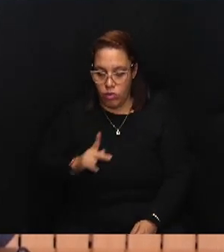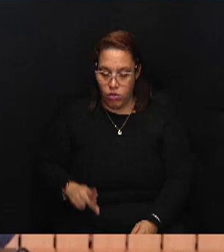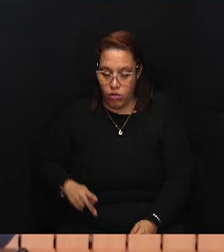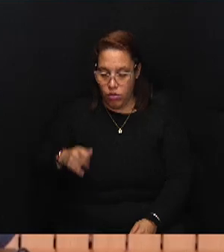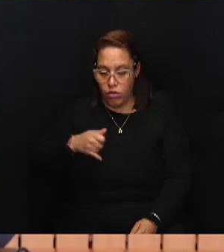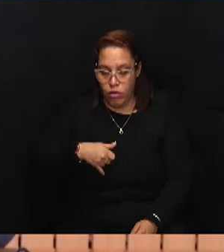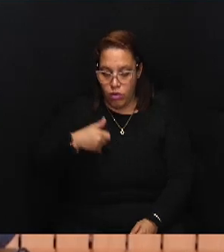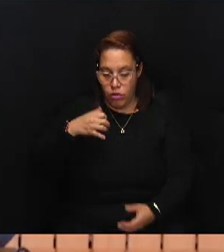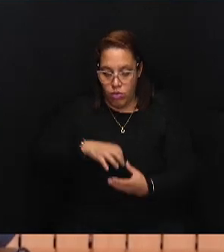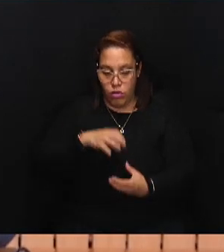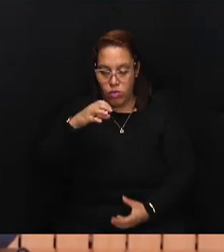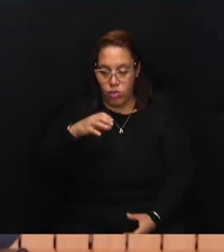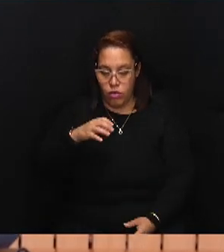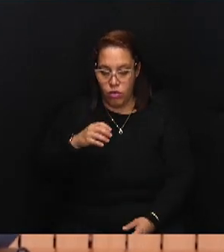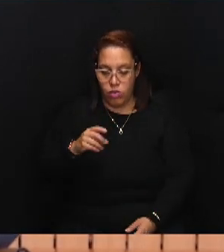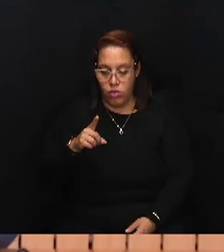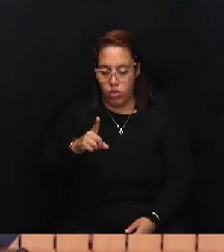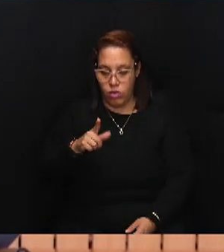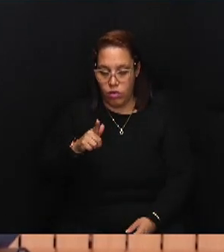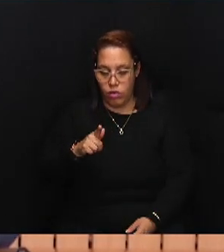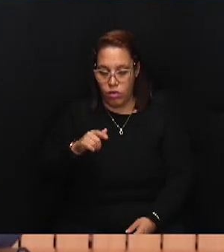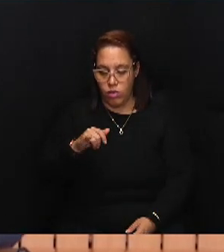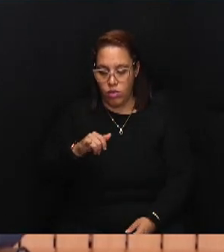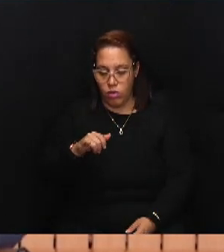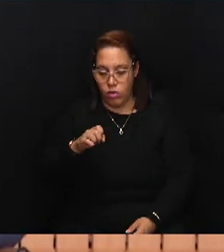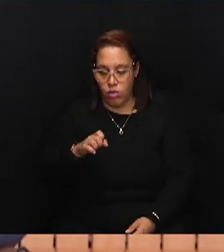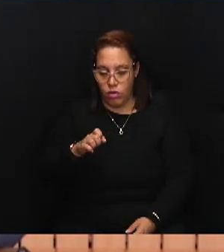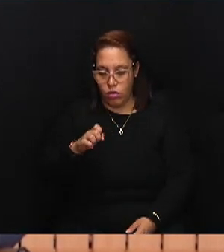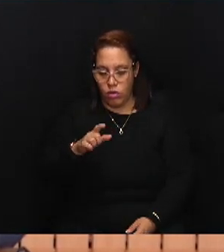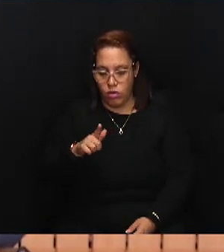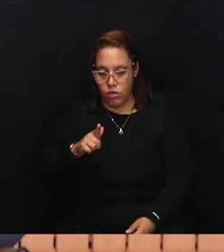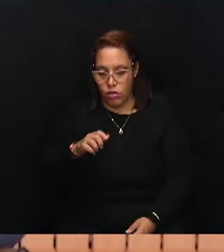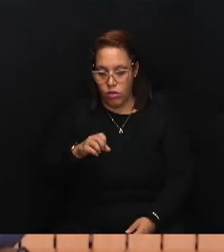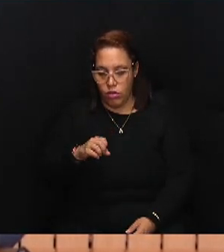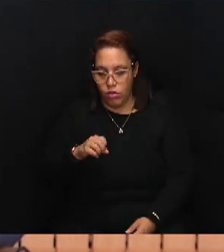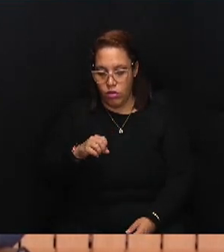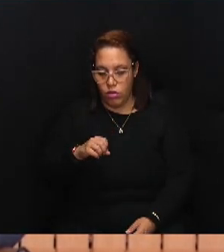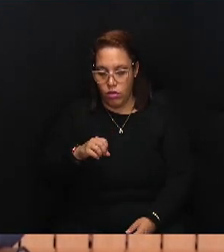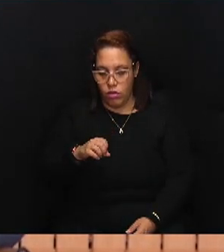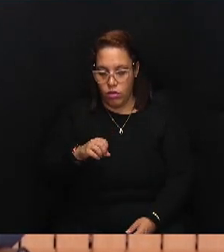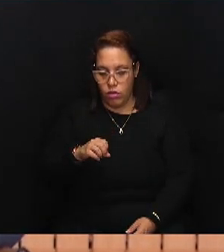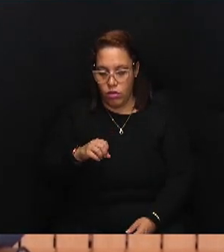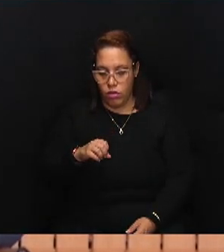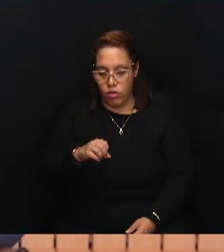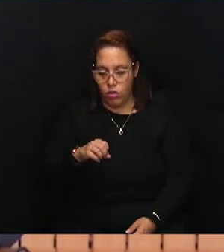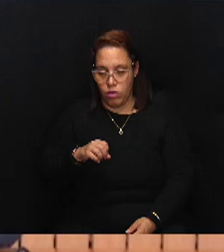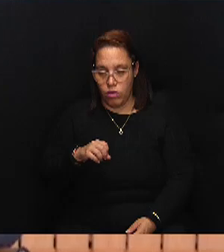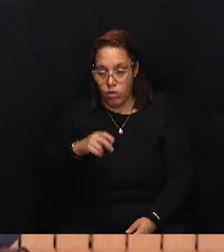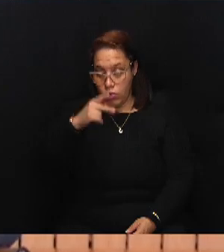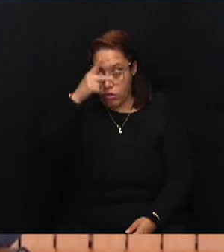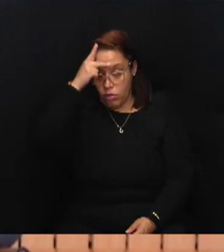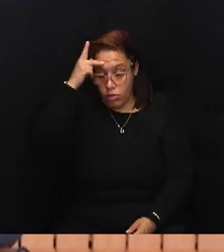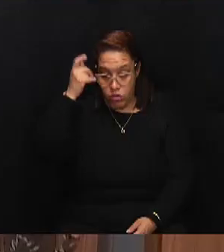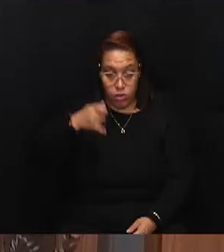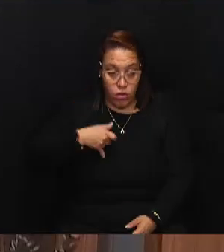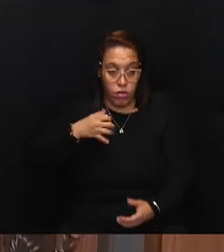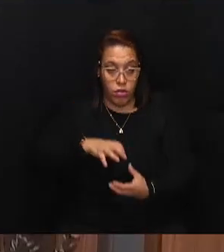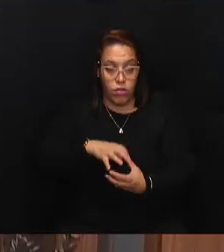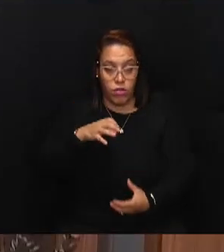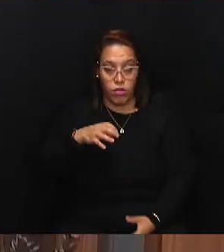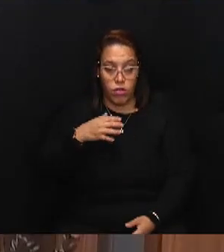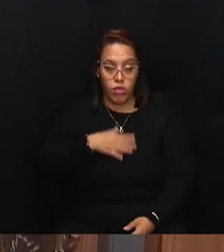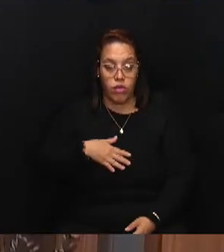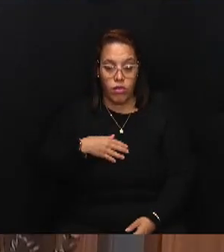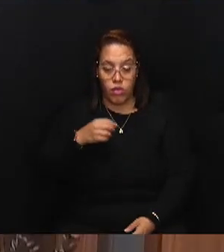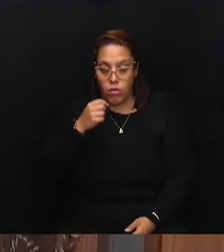Idosos, temos o Diego, que é coordenador, e o Juarez é presidente também do Sindicato dos Idosos também. Eu queria,